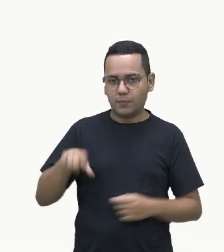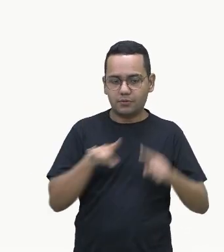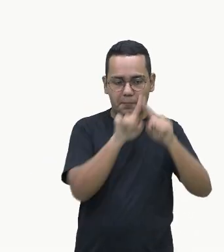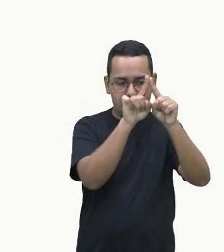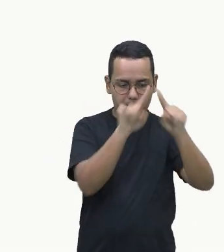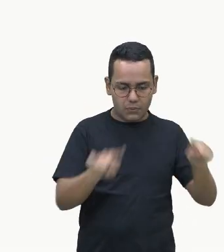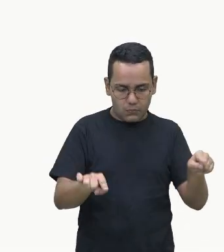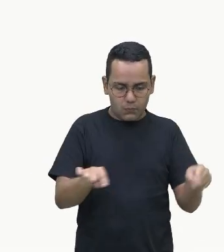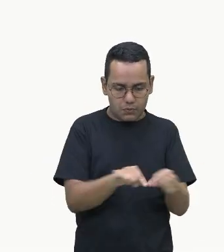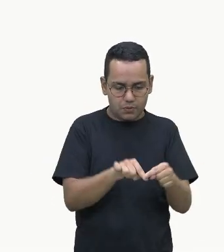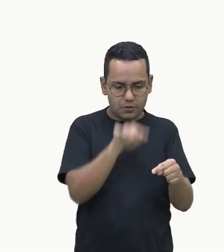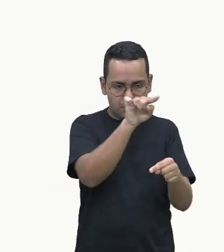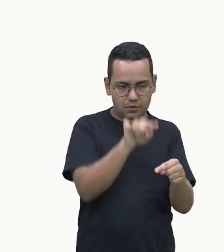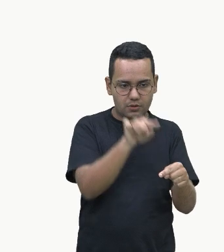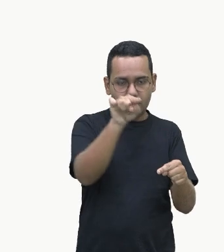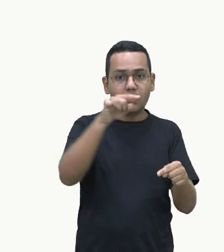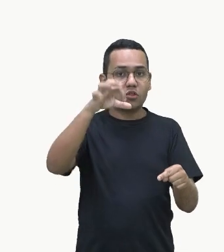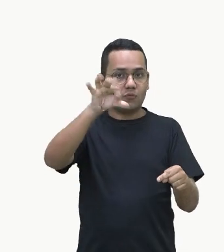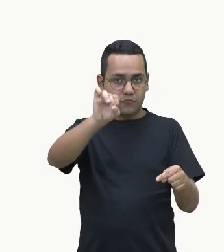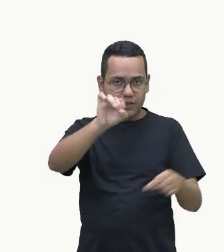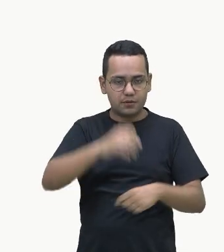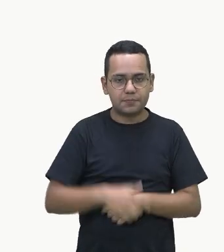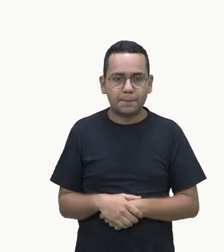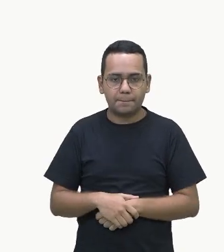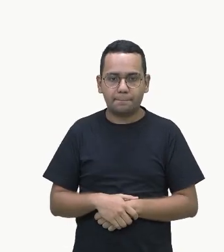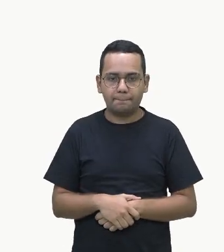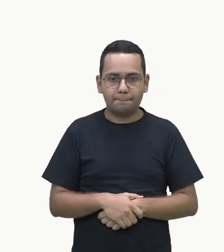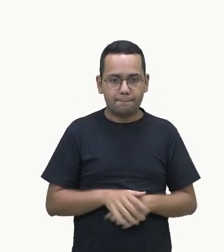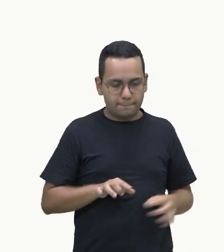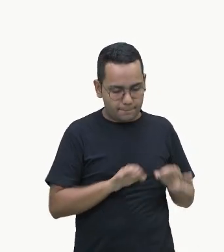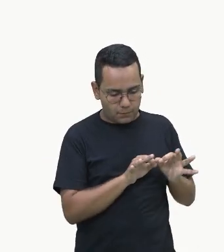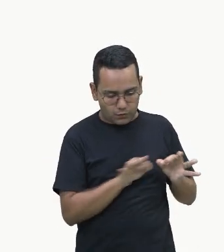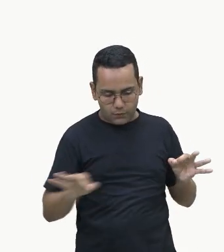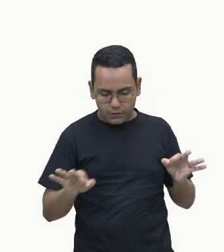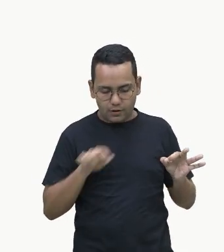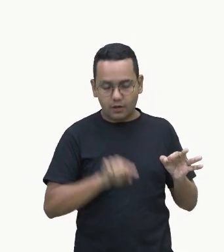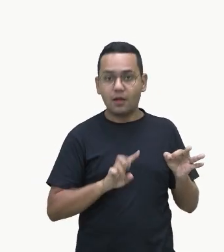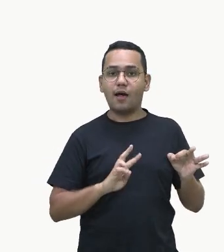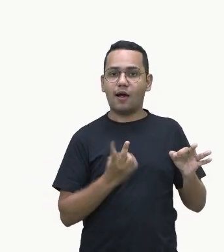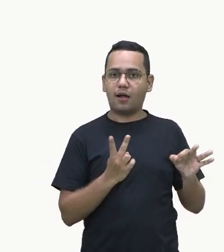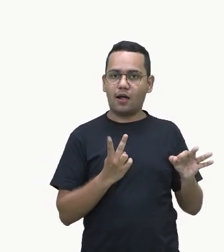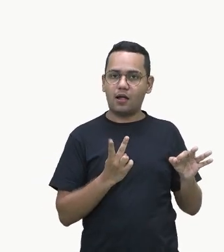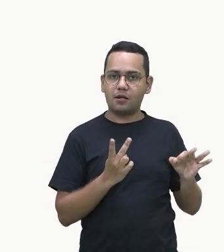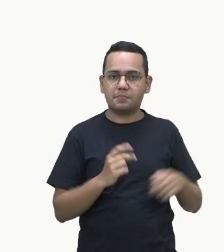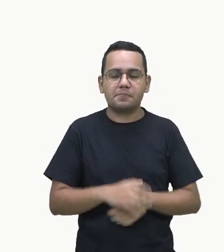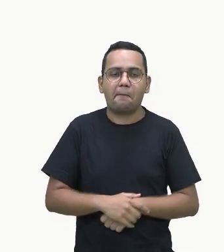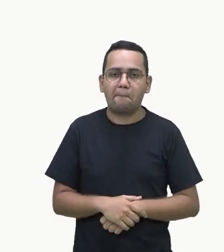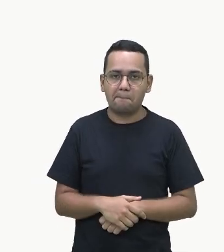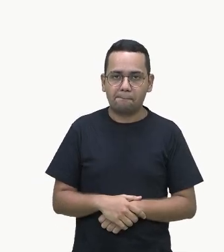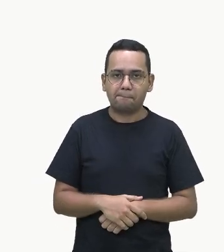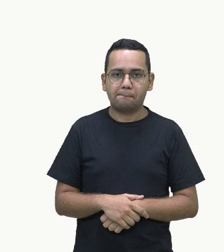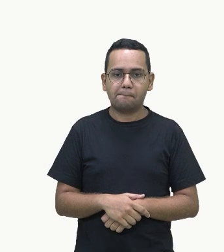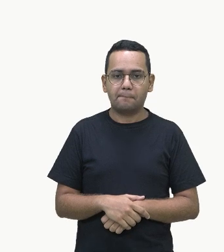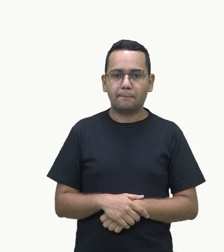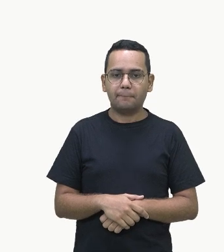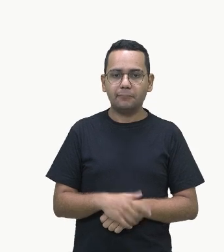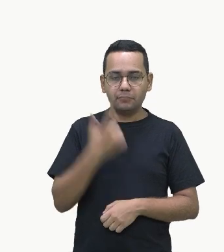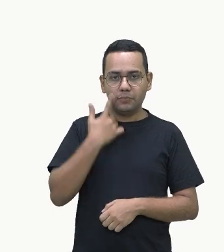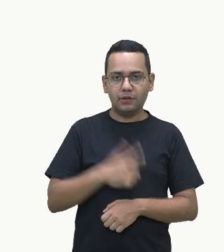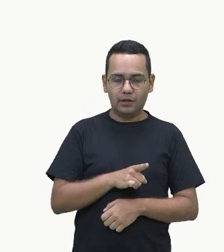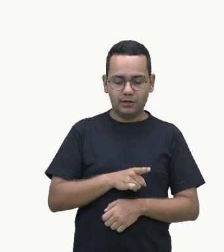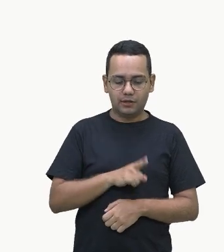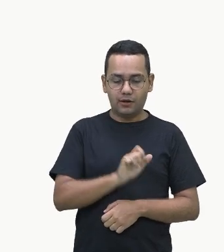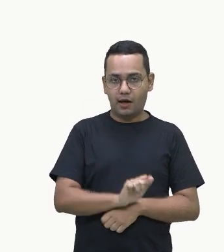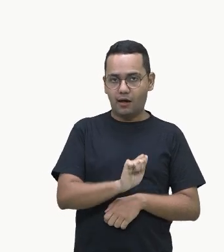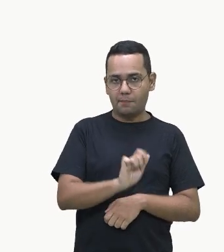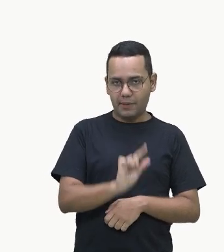o ângulo de 90, então nós já sabemos que este cateto aqui, quem é? É a hipotenusa, que nós vamos chamar de